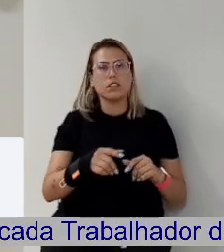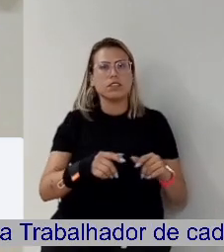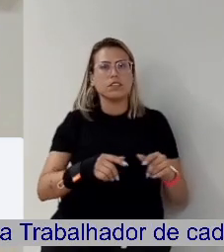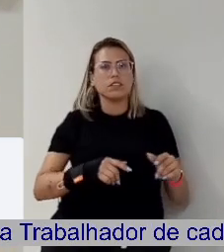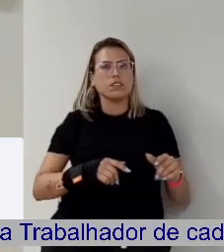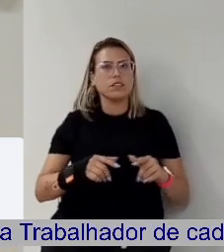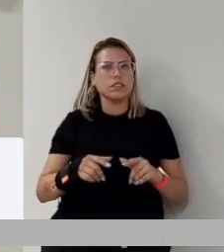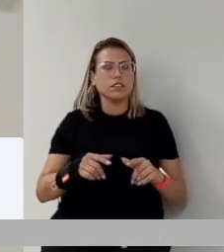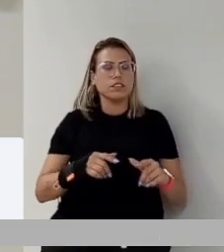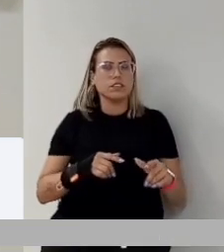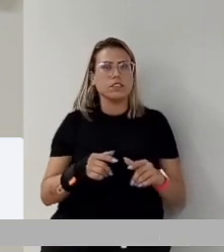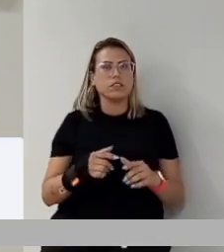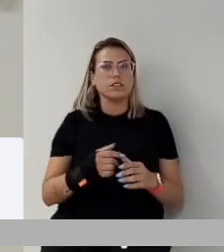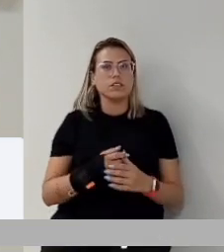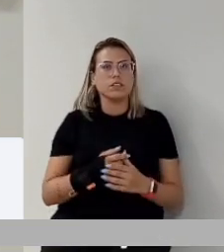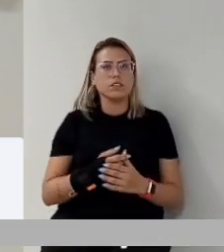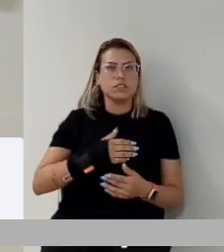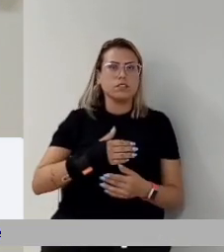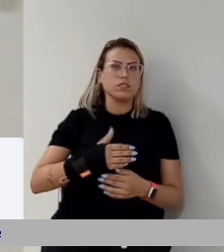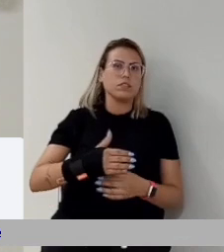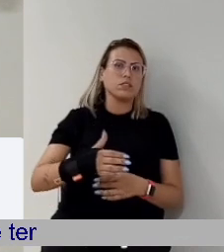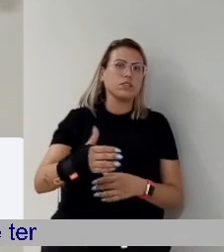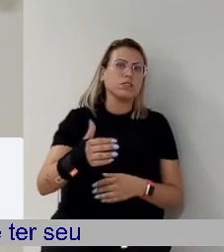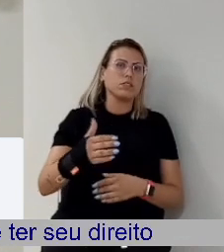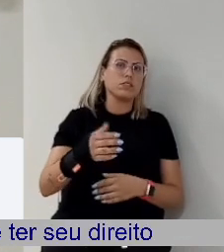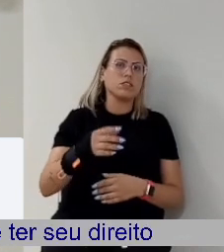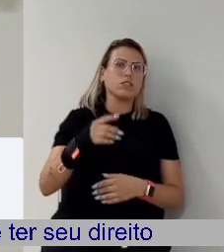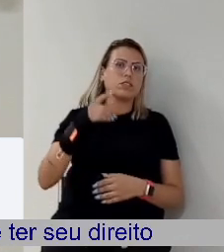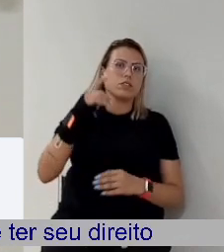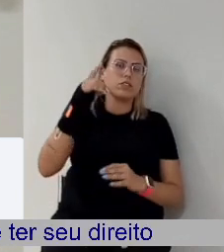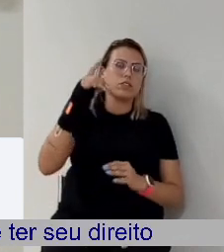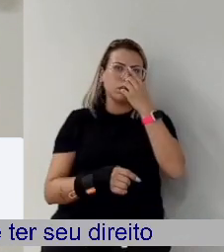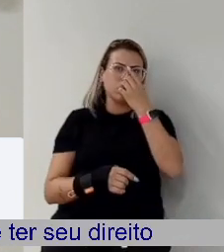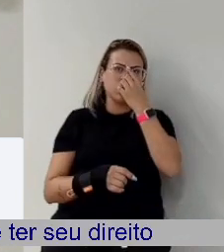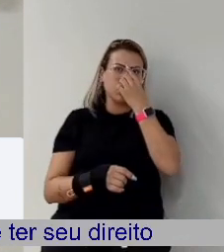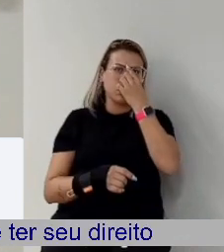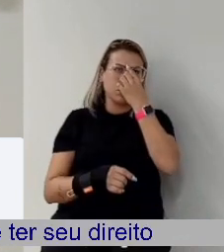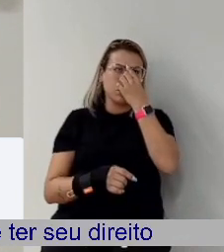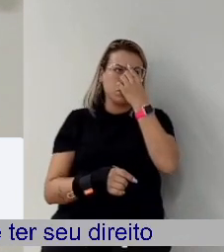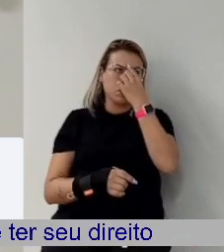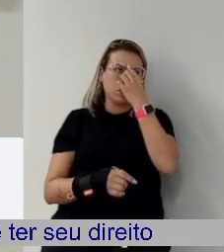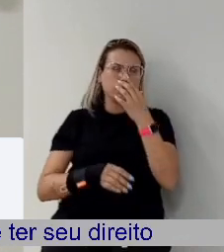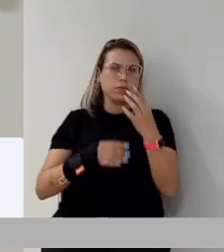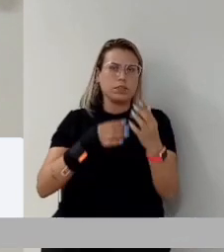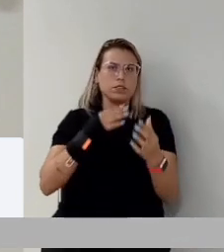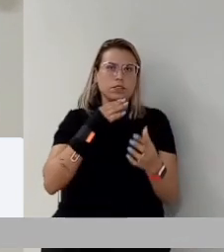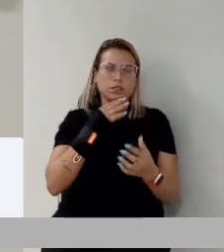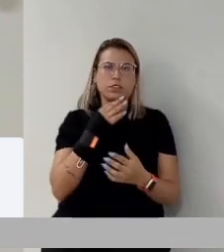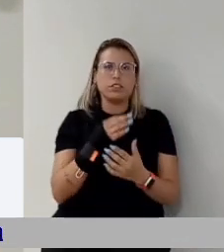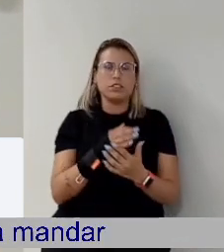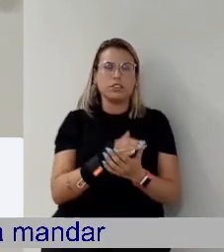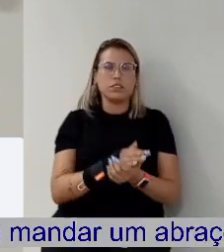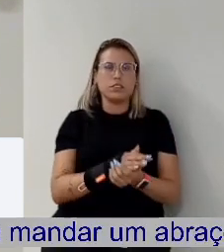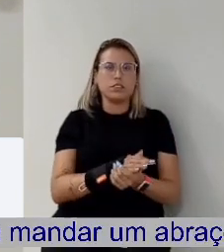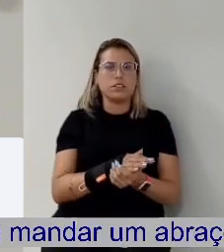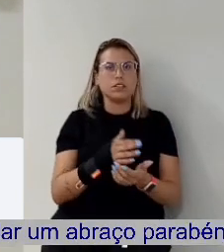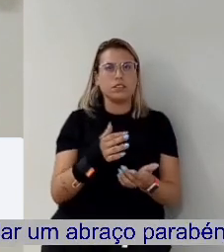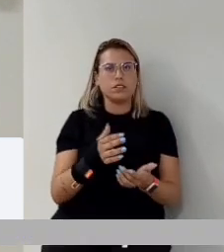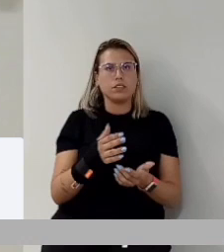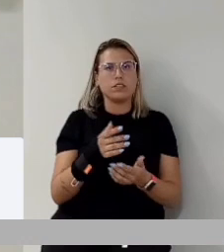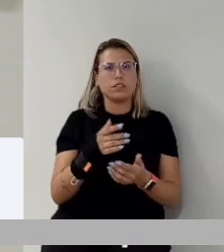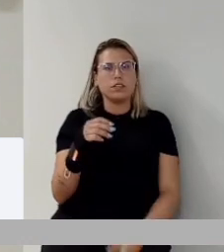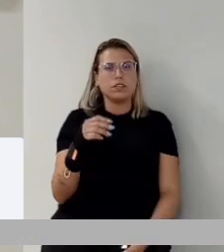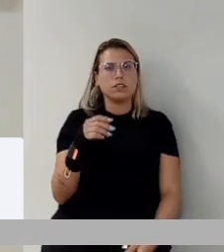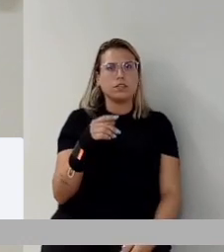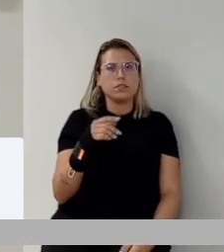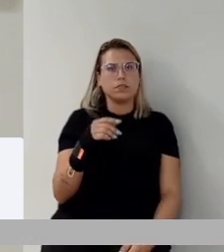trabalhadora né de chegar a sua idade e ter seu direito previdenciário reconhecido queria mandar um abraço parabéns também PR Maria